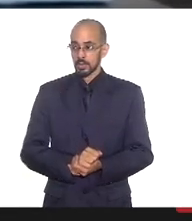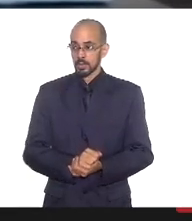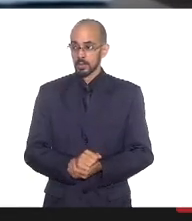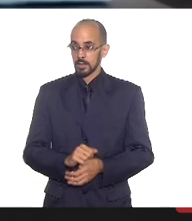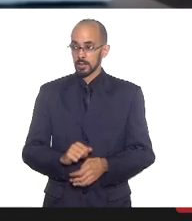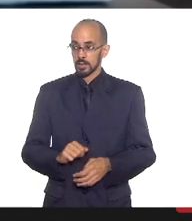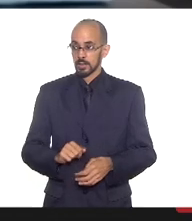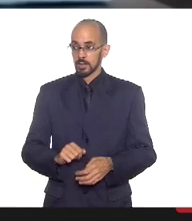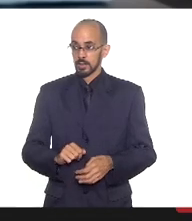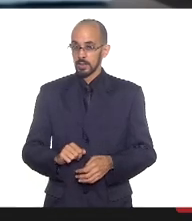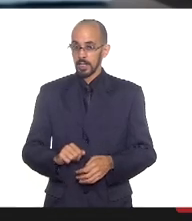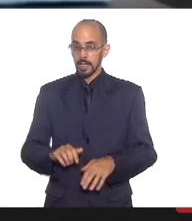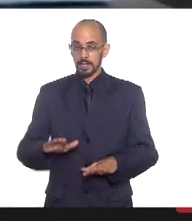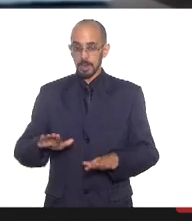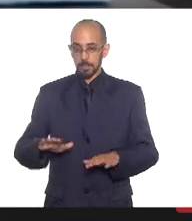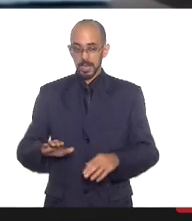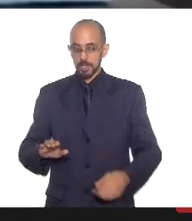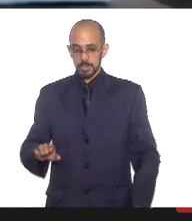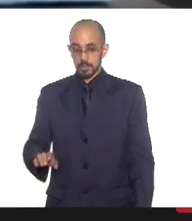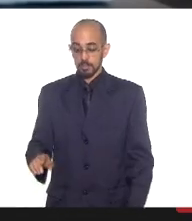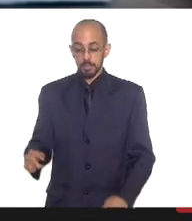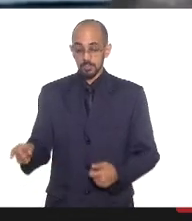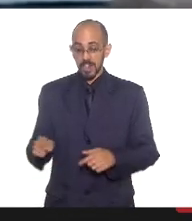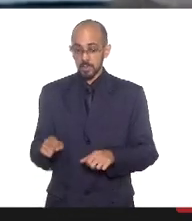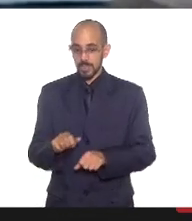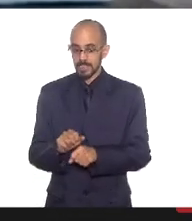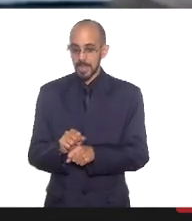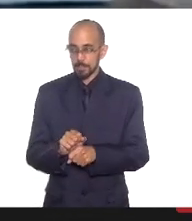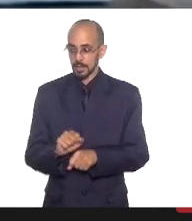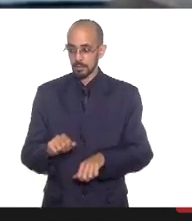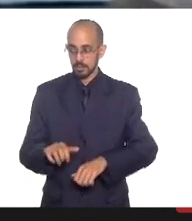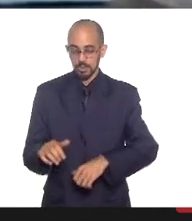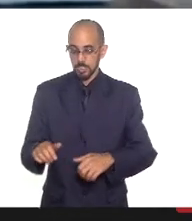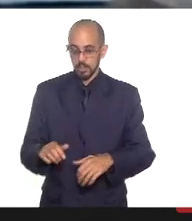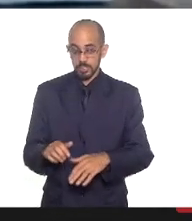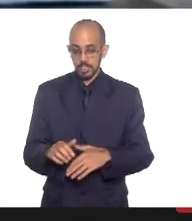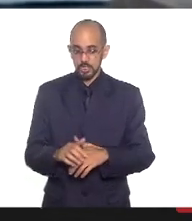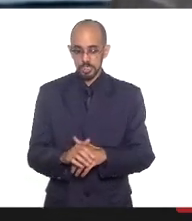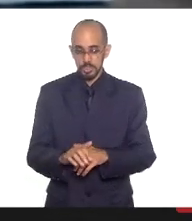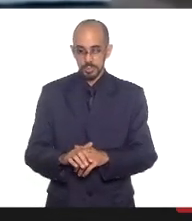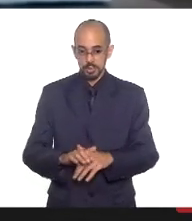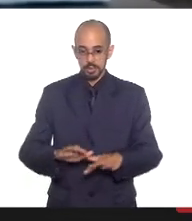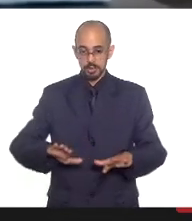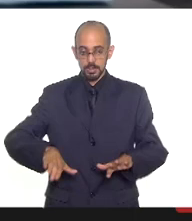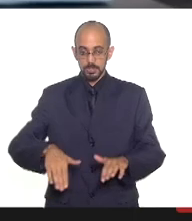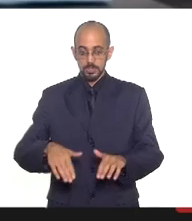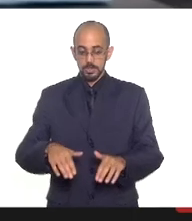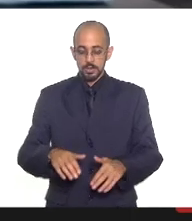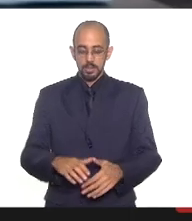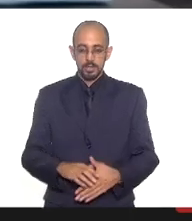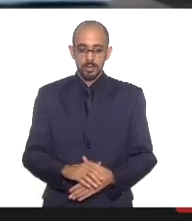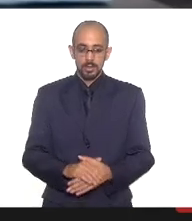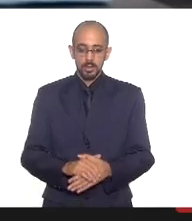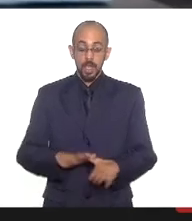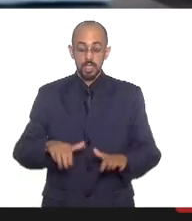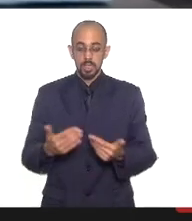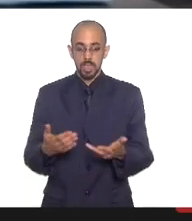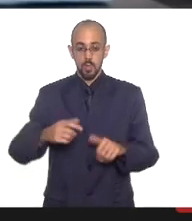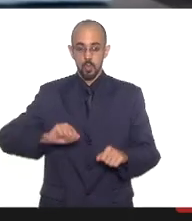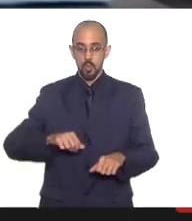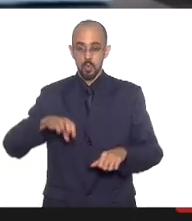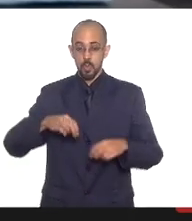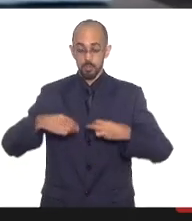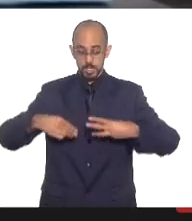UFRJ tá corrente sua pele entrar no criação do número de amostras a serem sequência árvores você ter uma ideia o